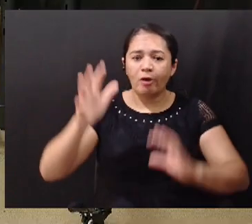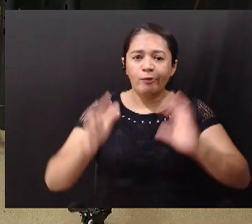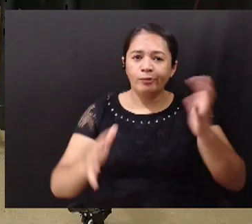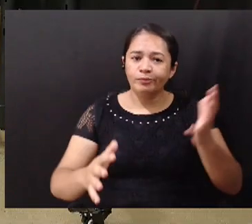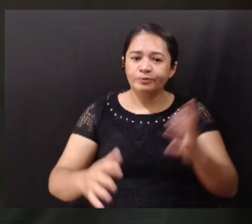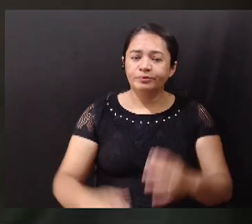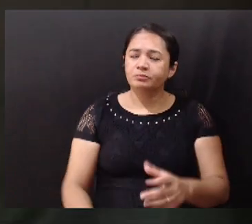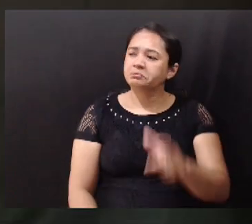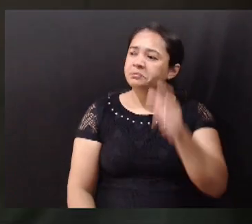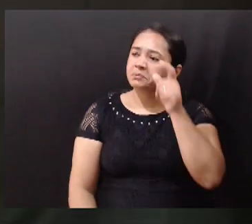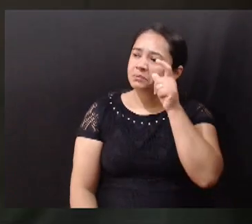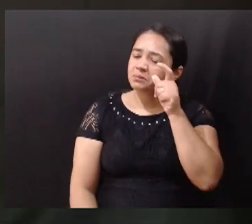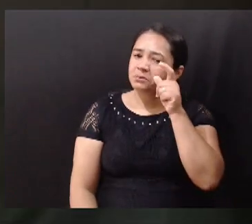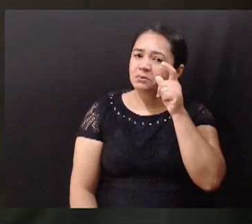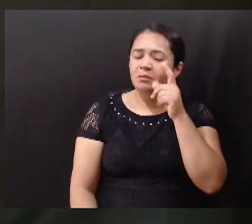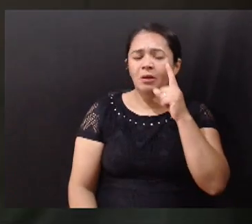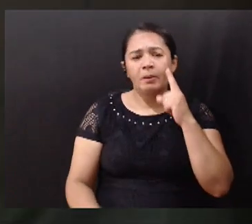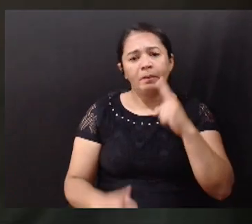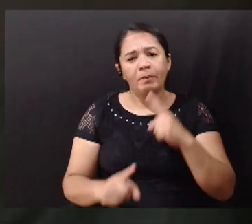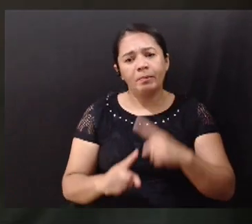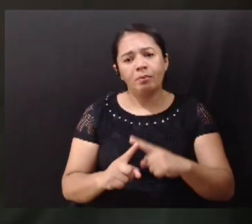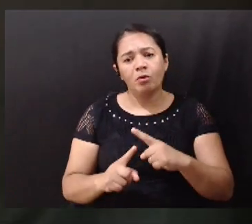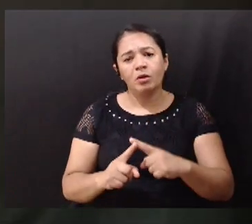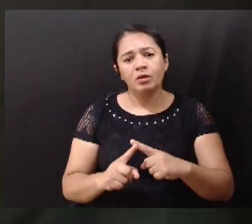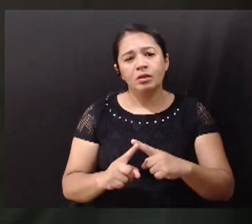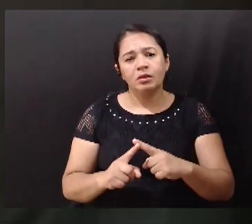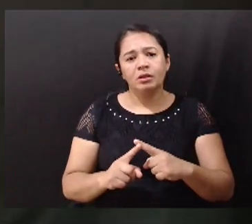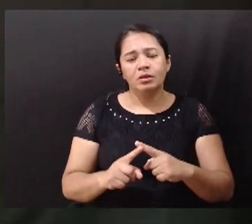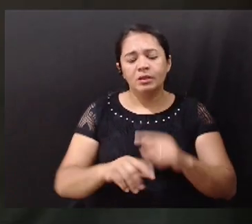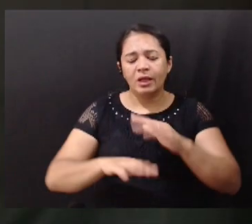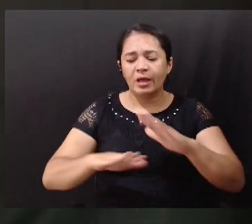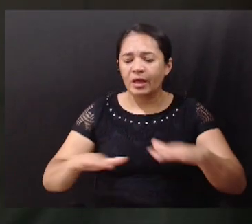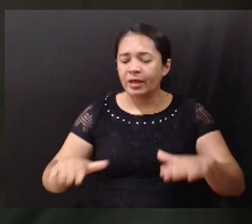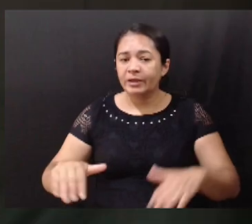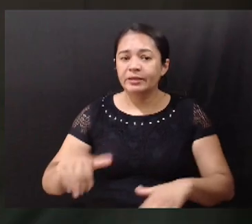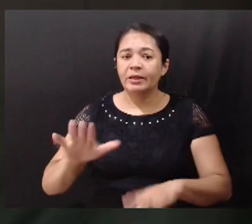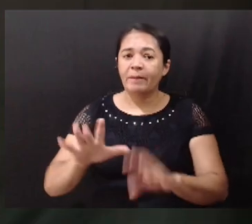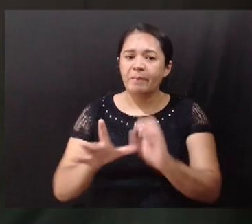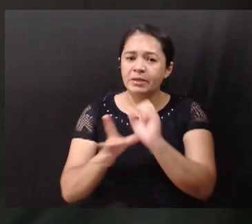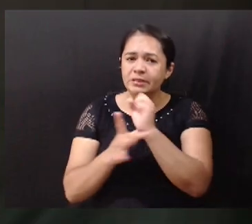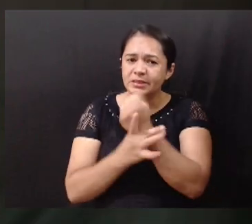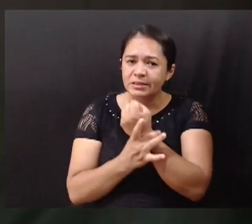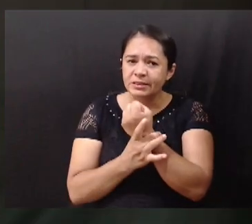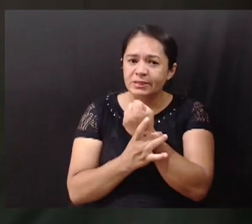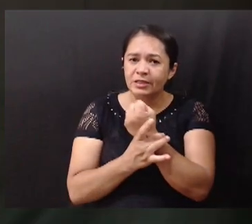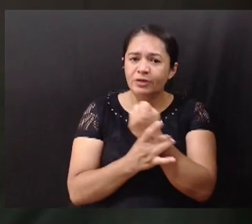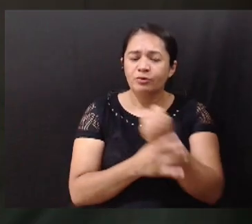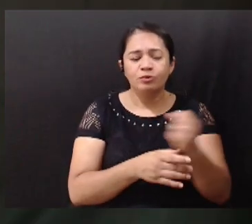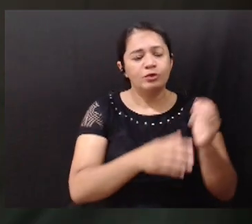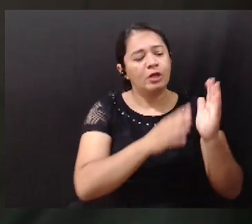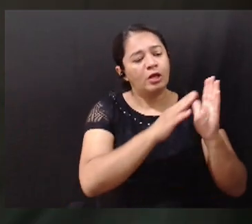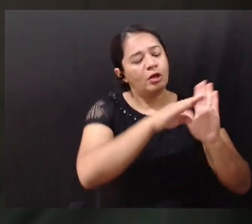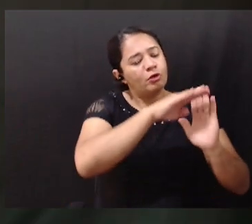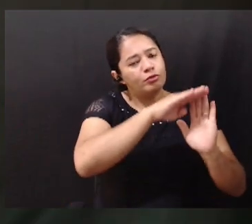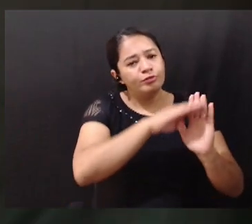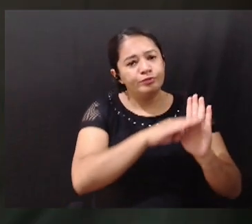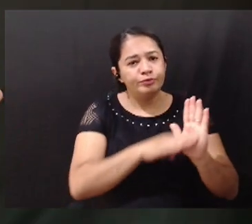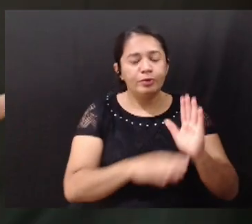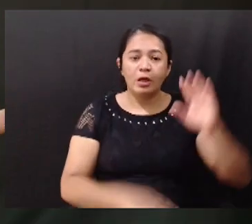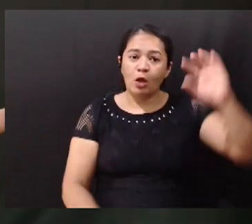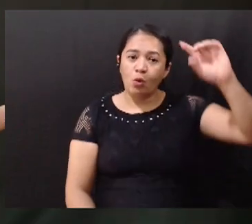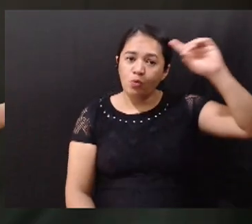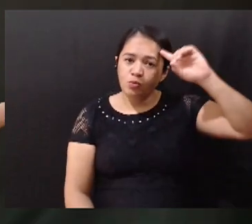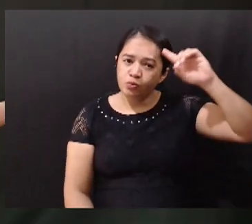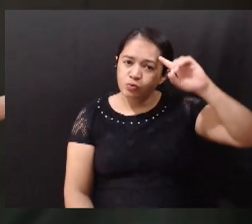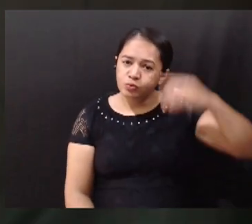Interessante, né, Maísa? Porque aí a criança ela acaba ficando mais segura com essa previsibilidade, com esse estabelecimento de